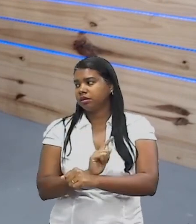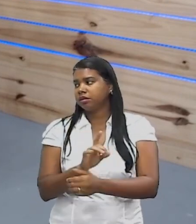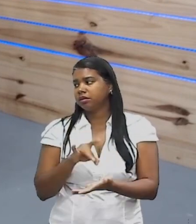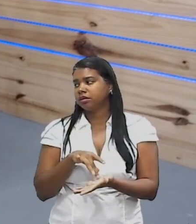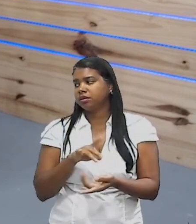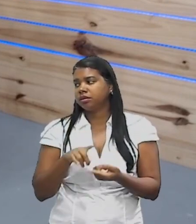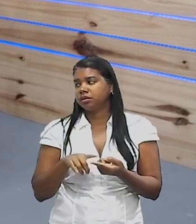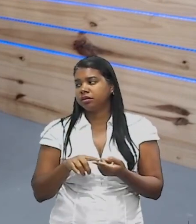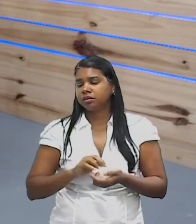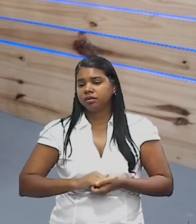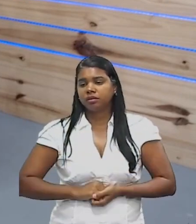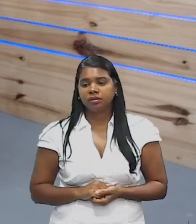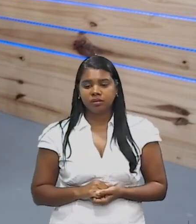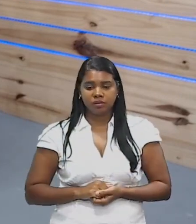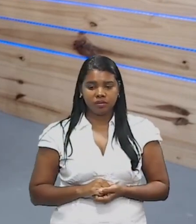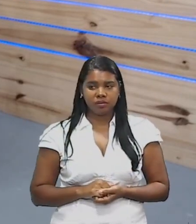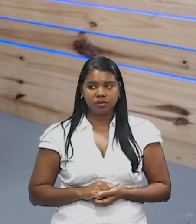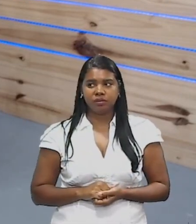no mundo do marketing?